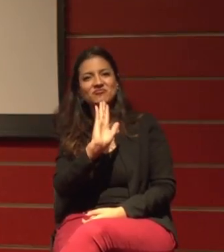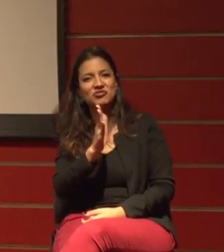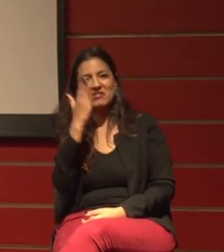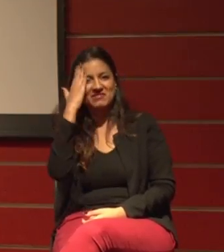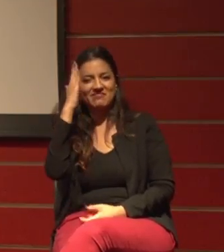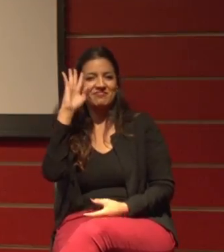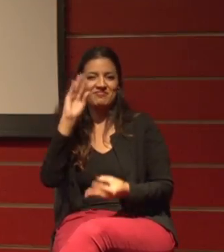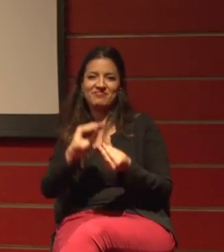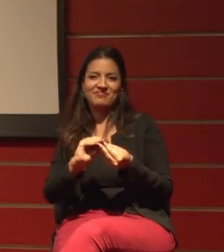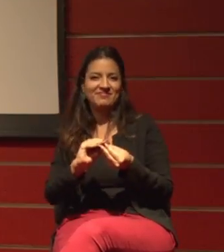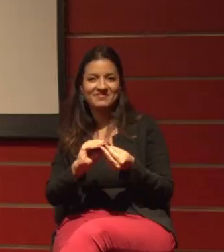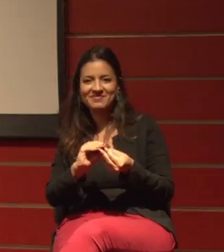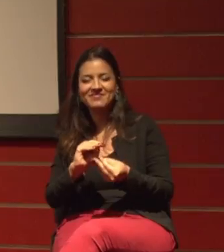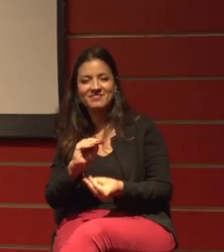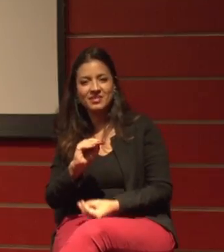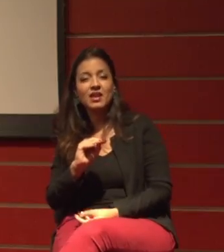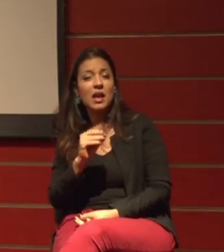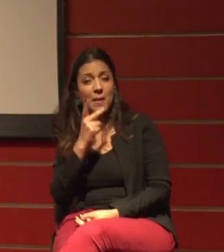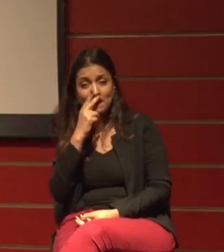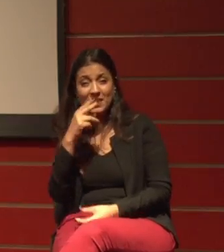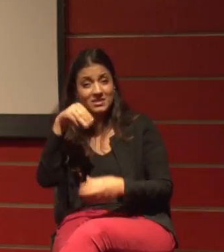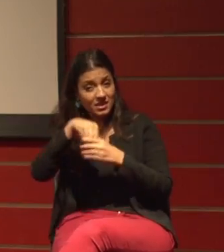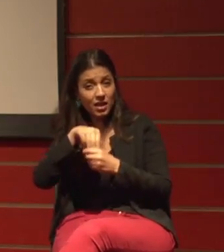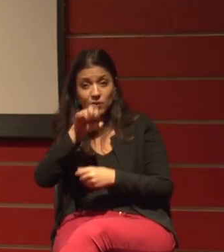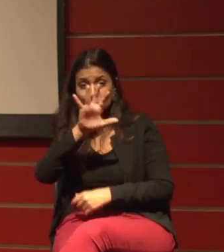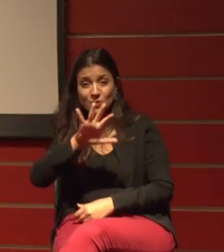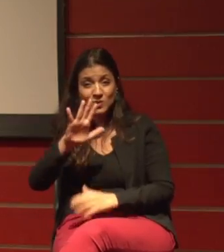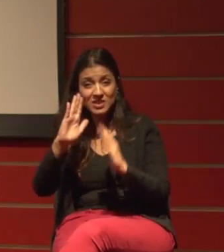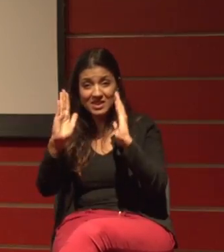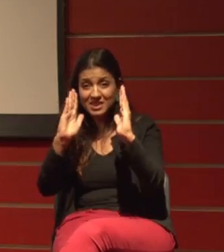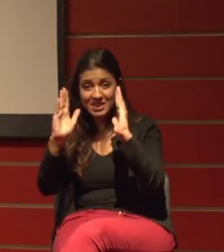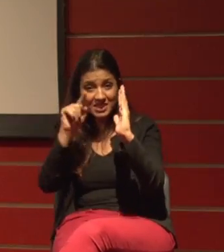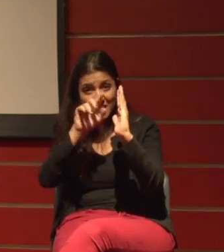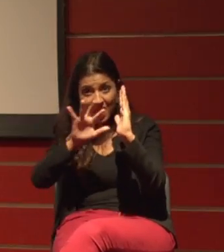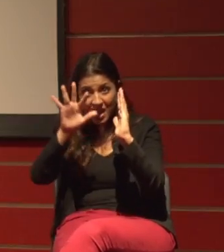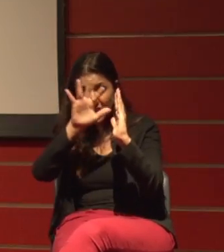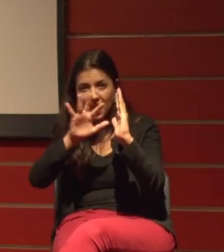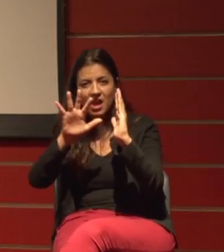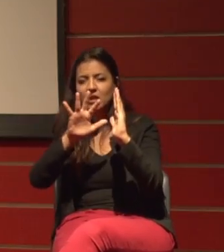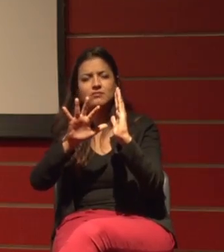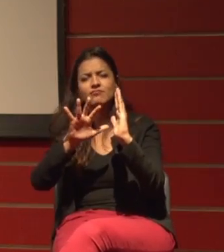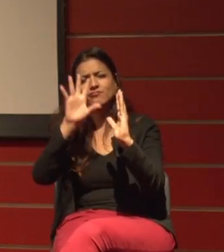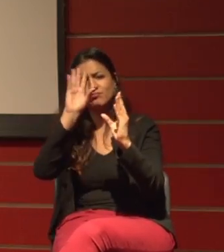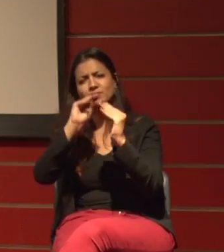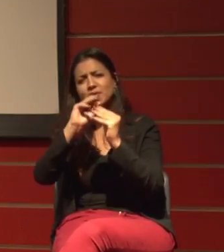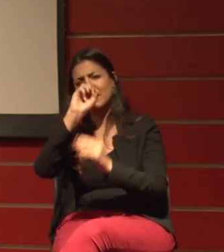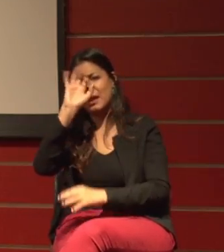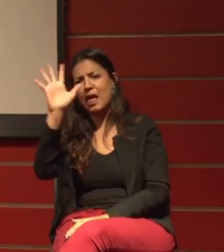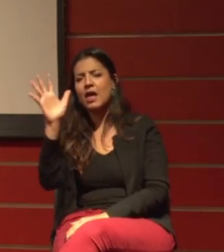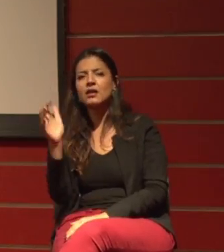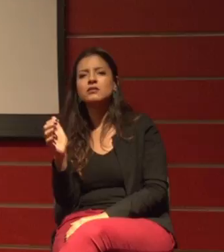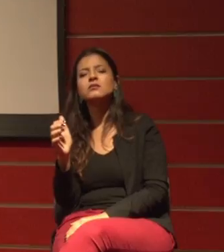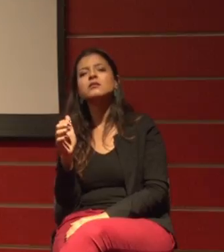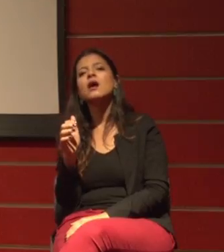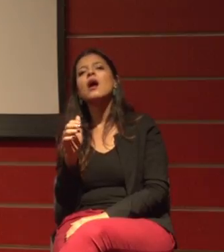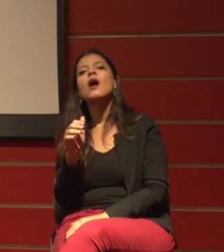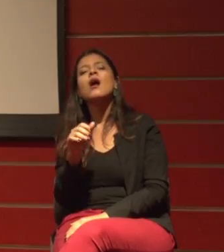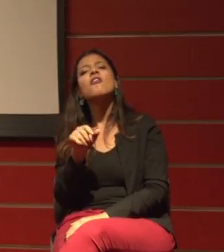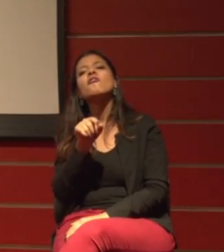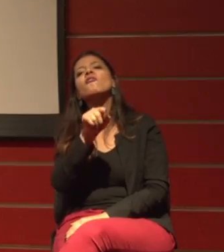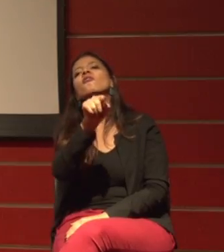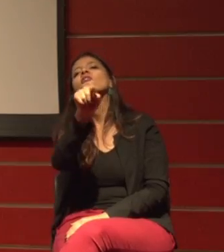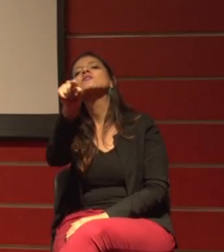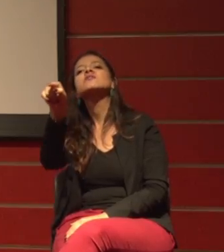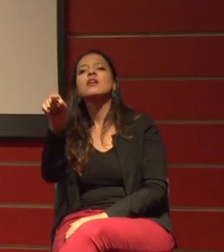então acho que de um modo geral na cena mesmo já fica muito claro assim eh you people né vocês o que